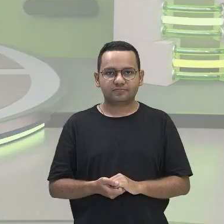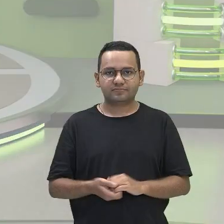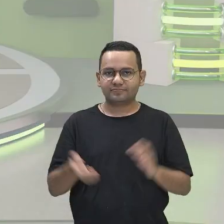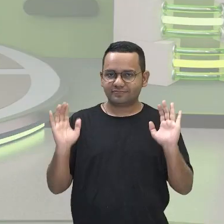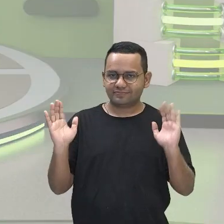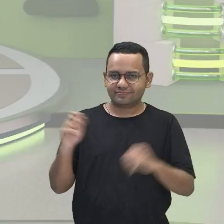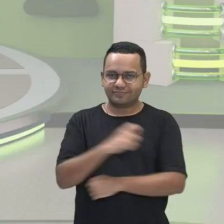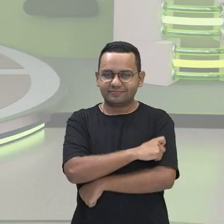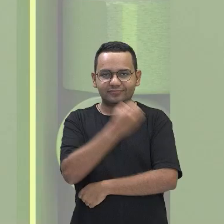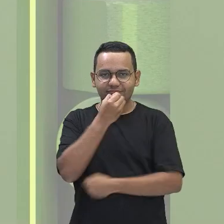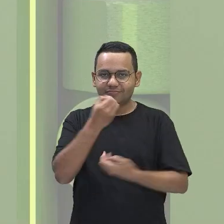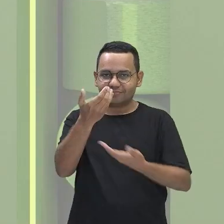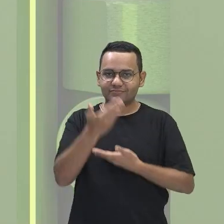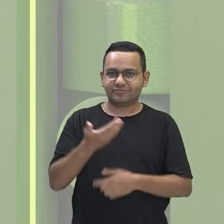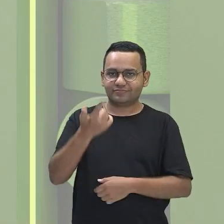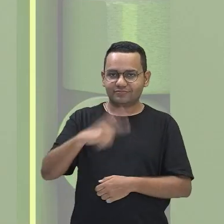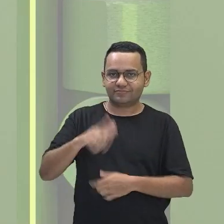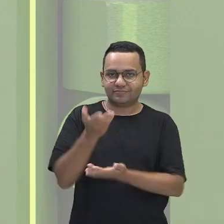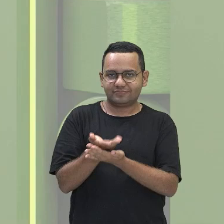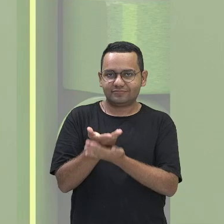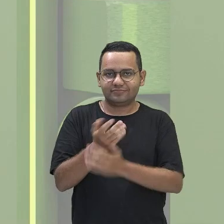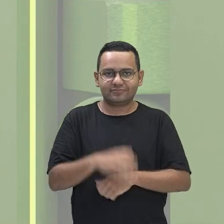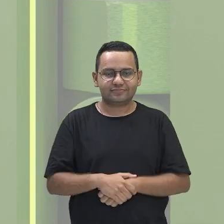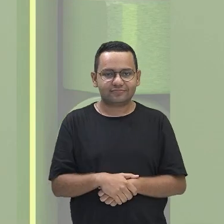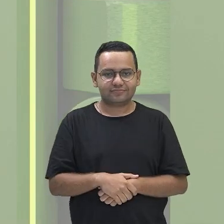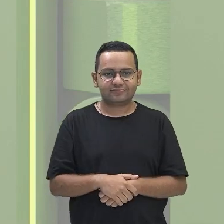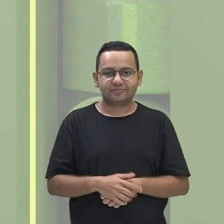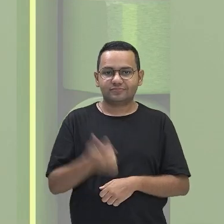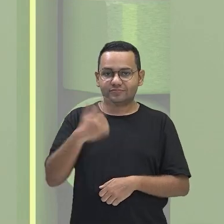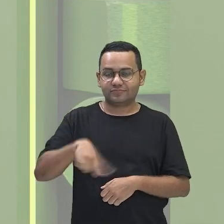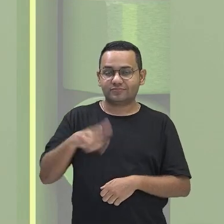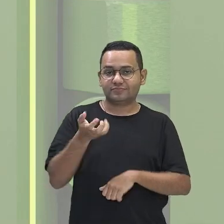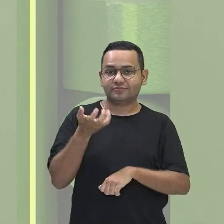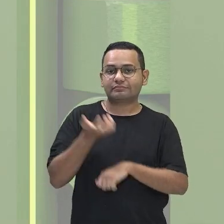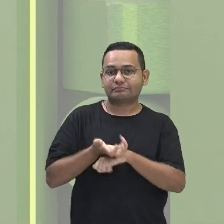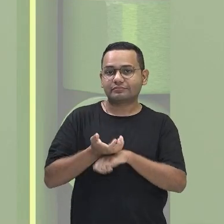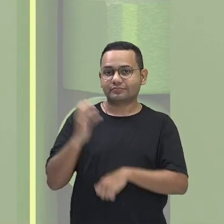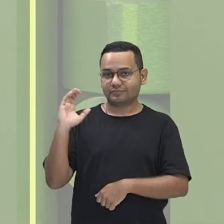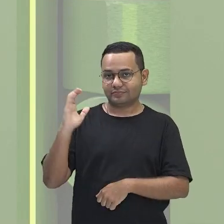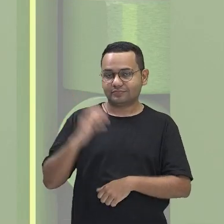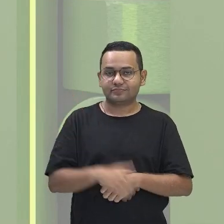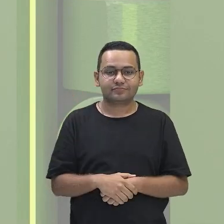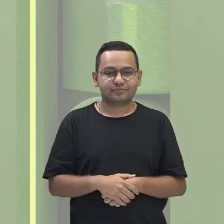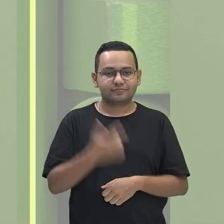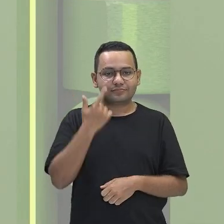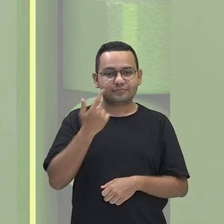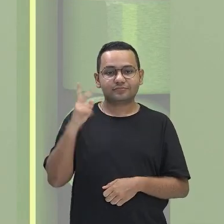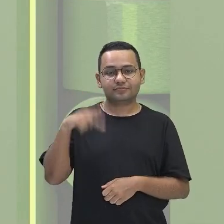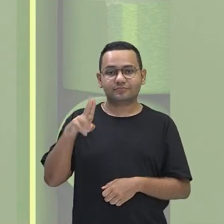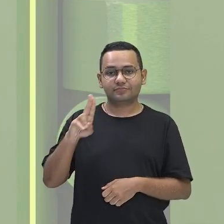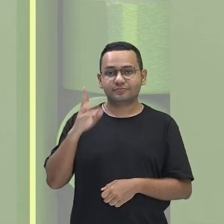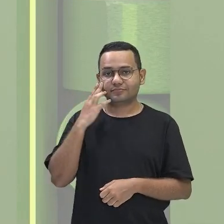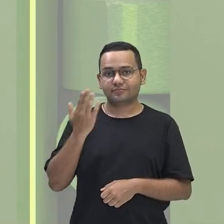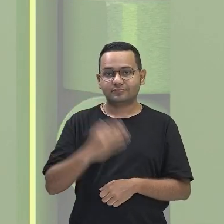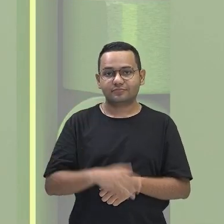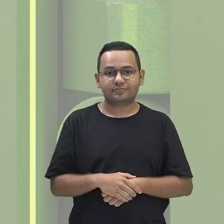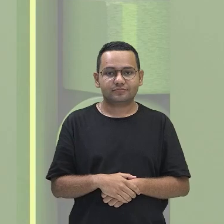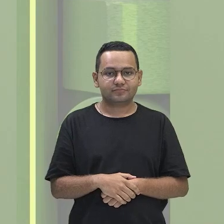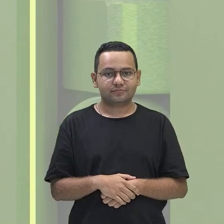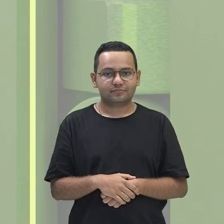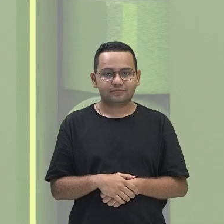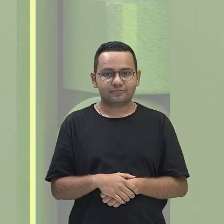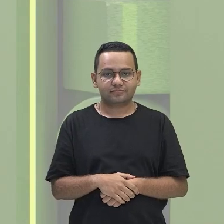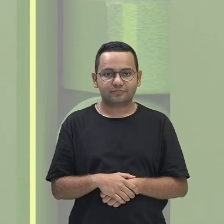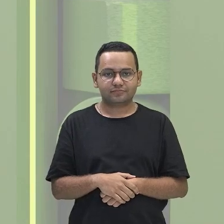Olá, seja muito bem-vindo, tá bom? Chegou a hora de mais uma aula de ciências. Eu sou o professor Vinícius Oliveira e vamos